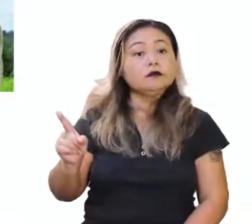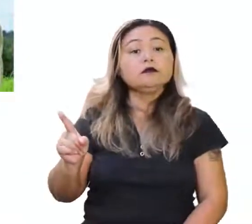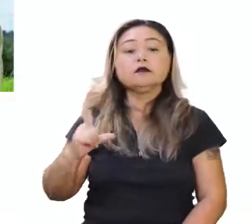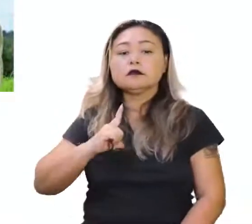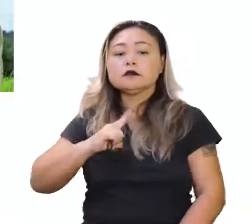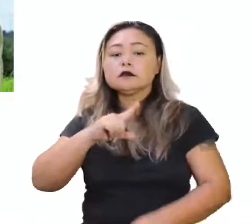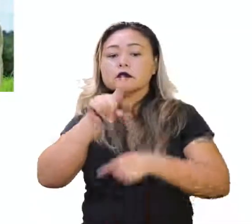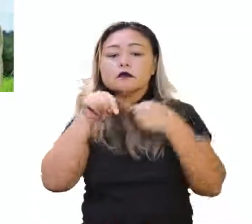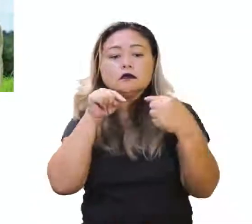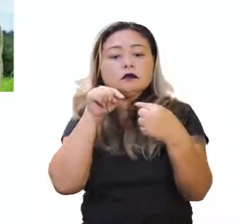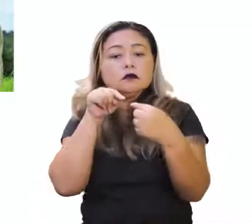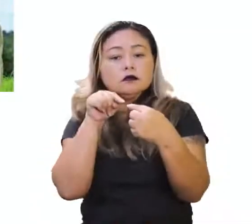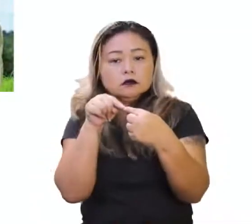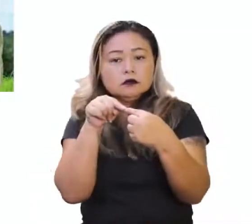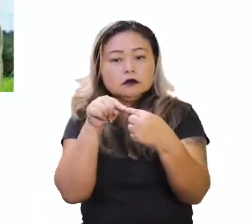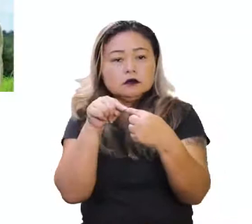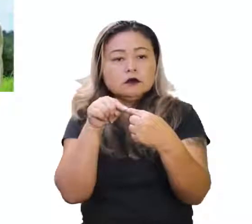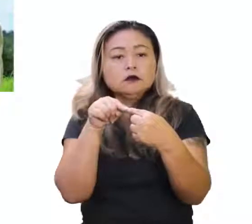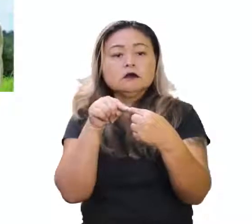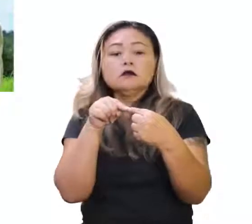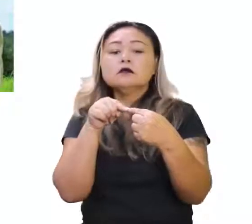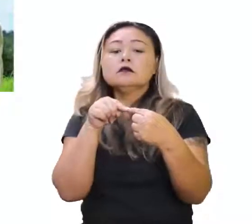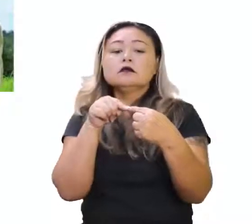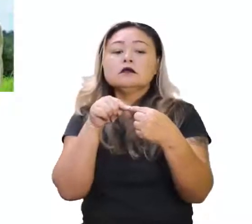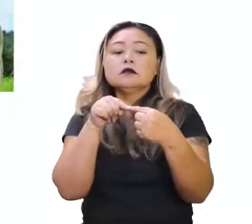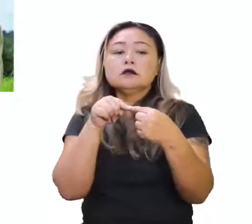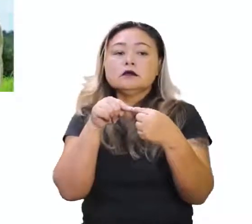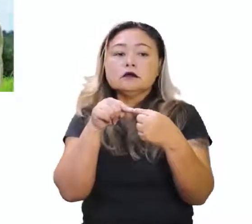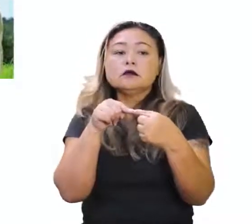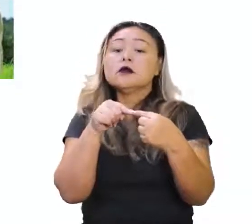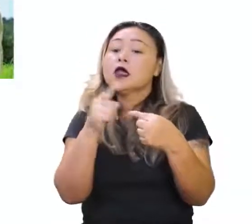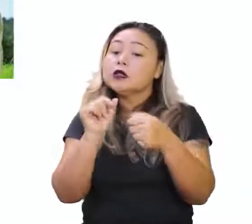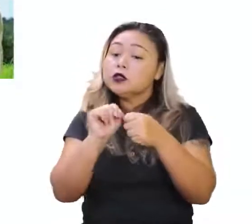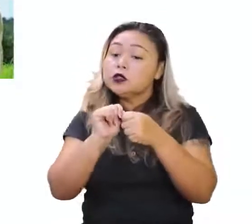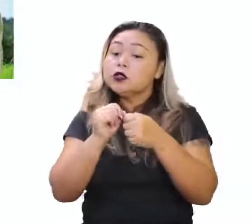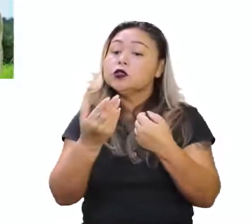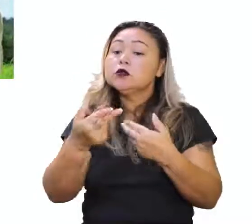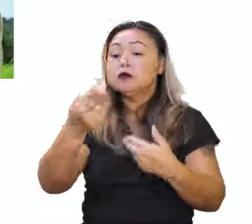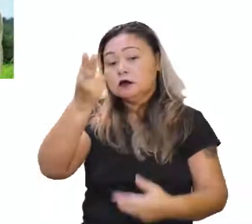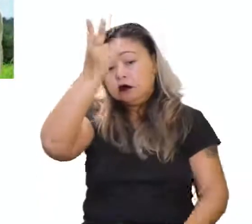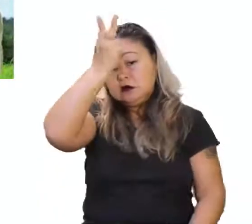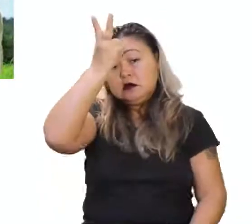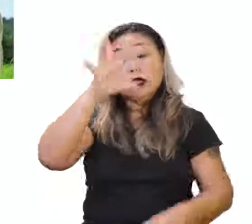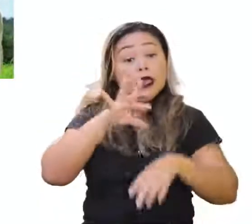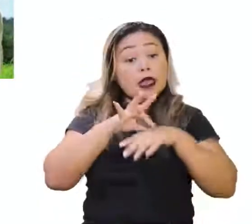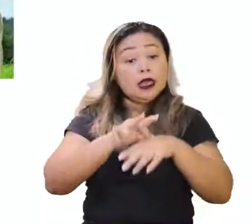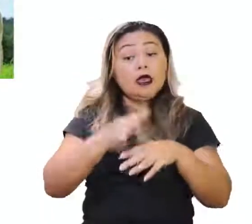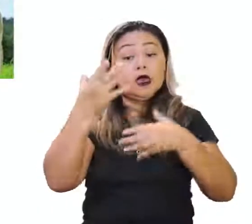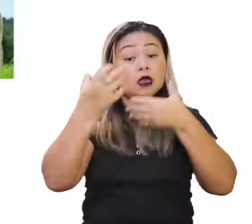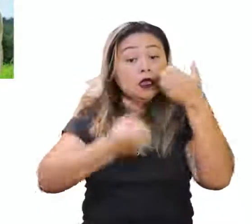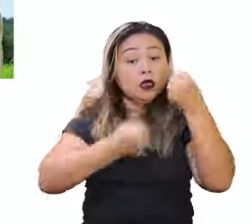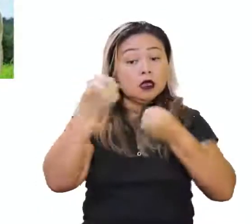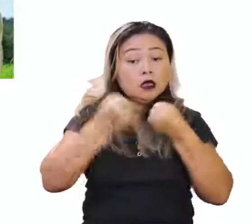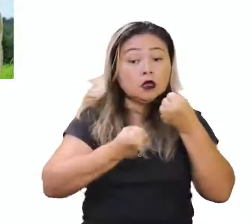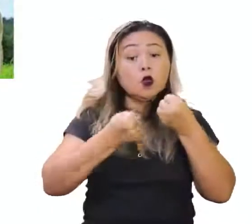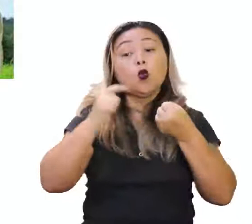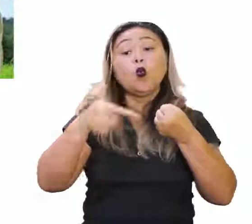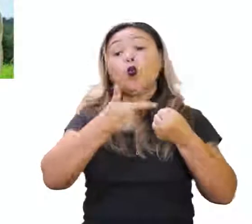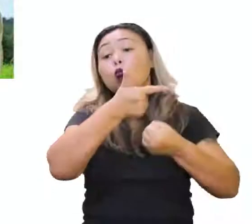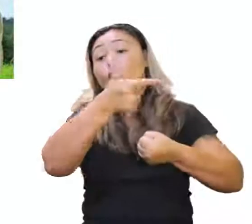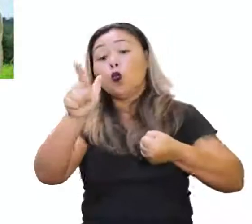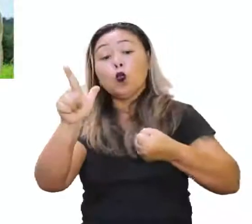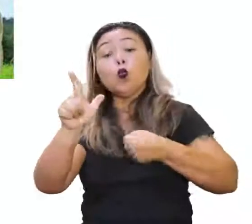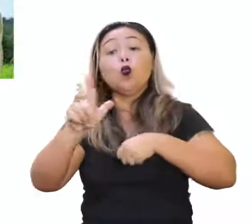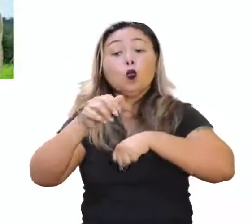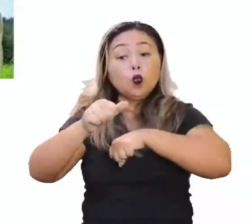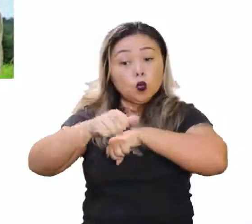Tem como objetivo aí, então, alimentos de origem de caprinos, carne, leite, nós temos